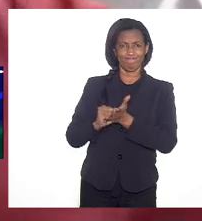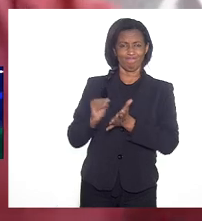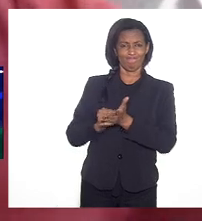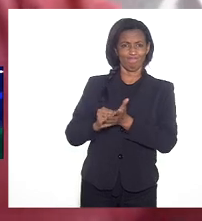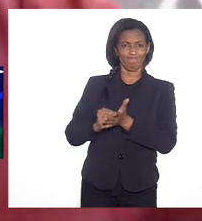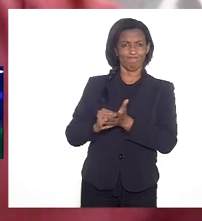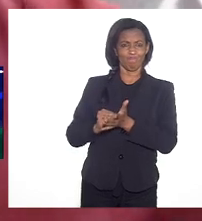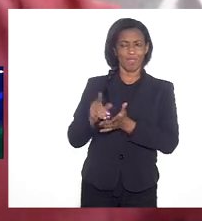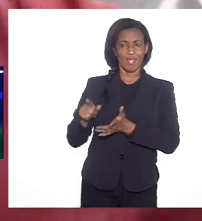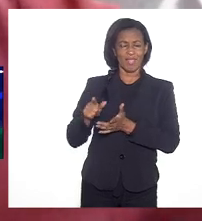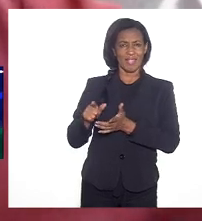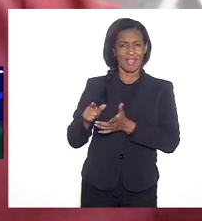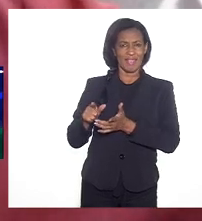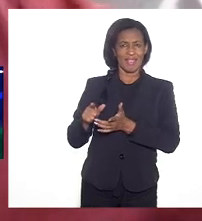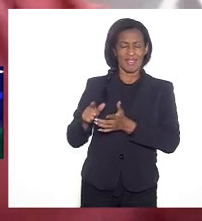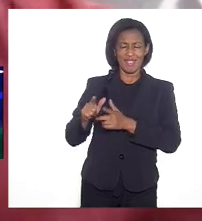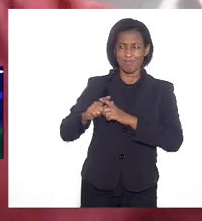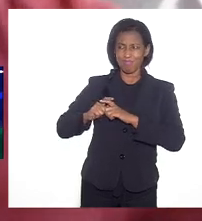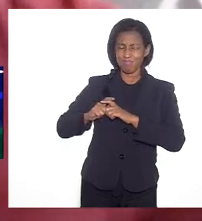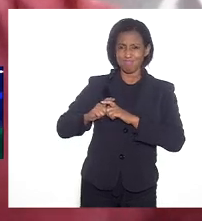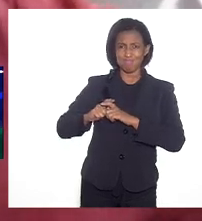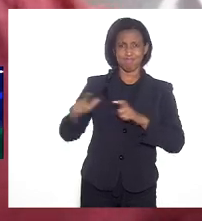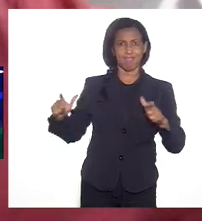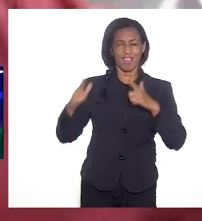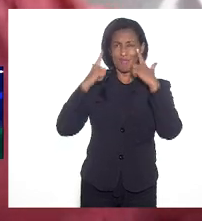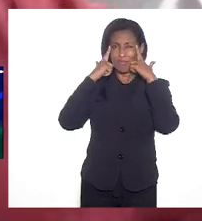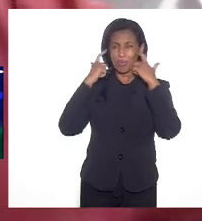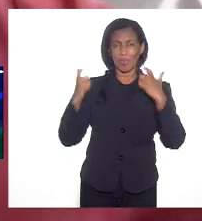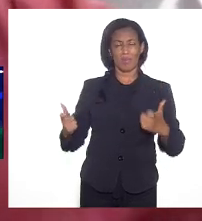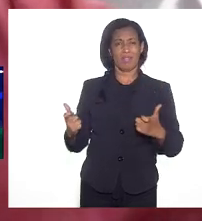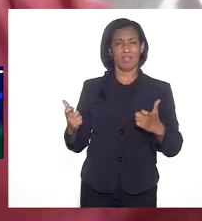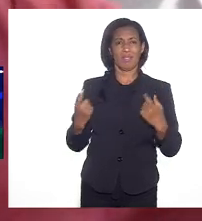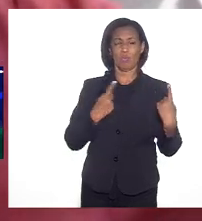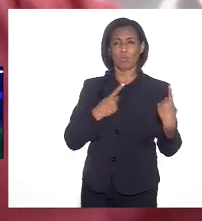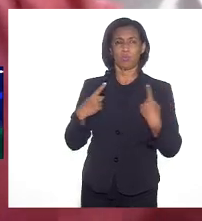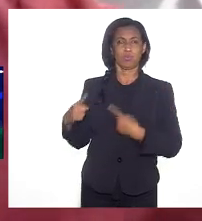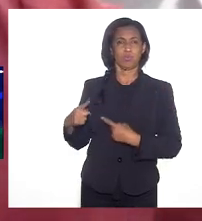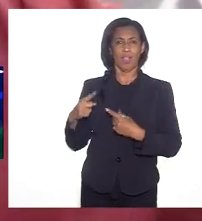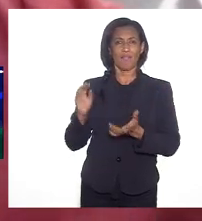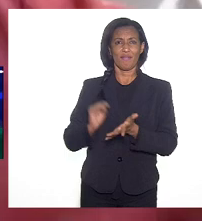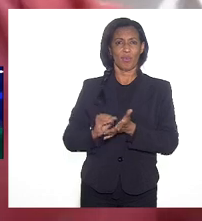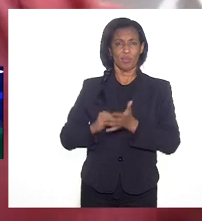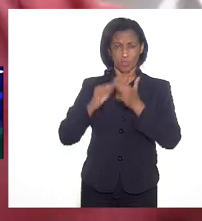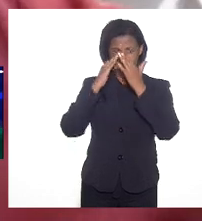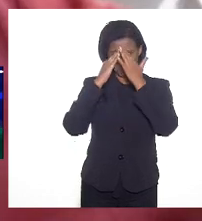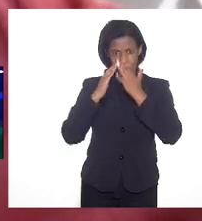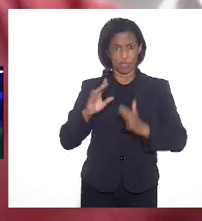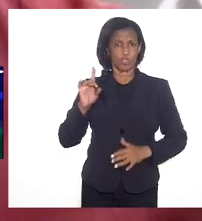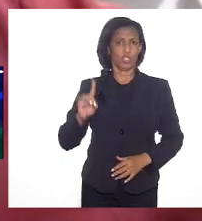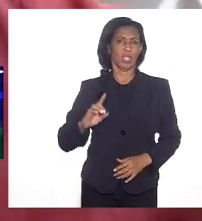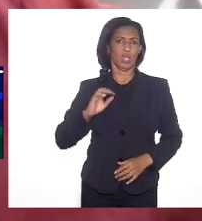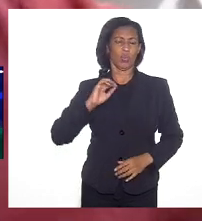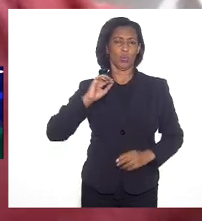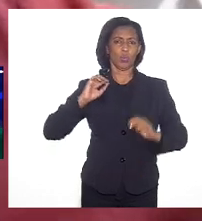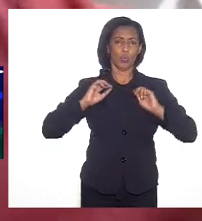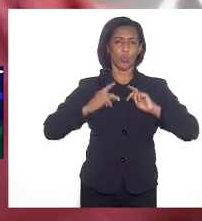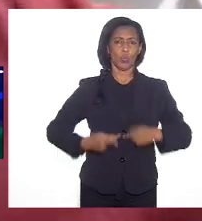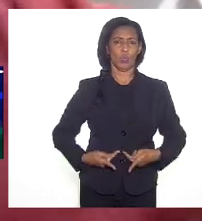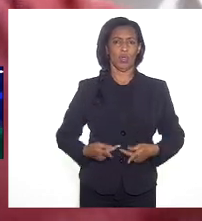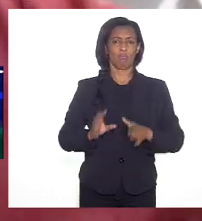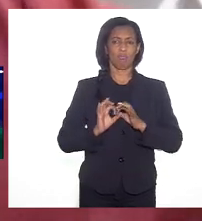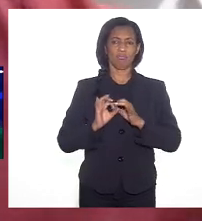a grandiosidade do problema e da violência e do desrespeito aos direitos humanos e à liberdade